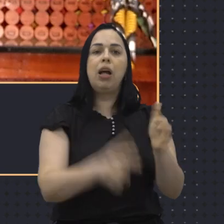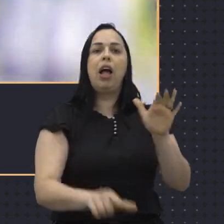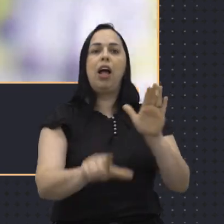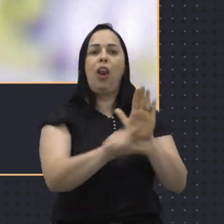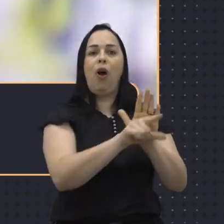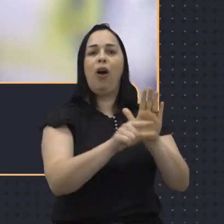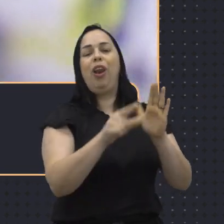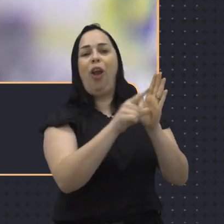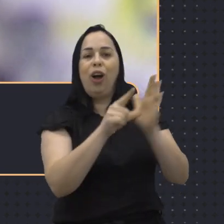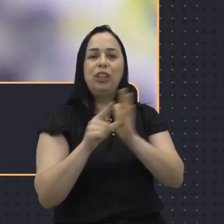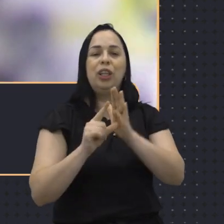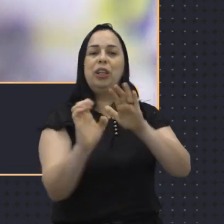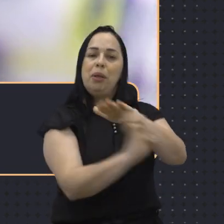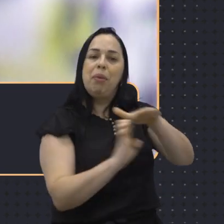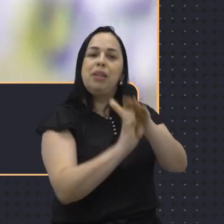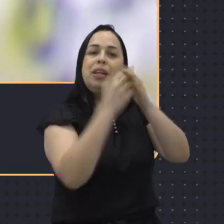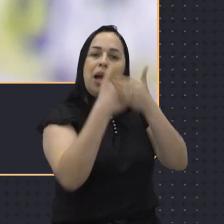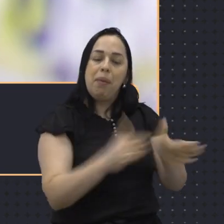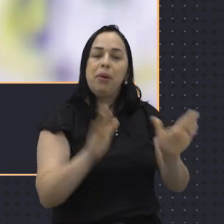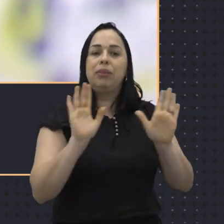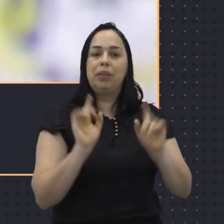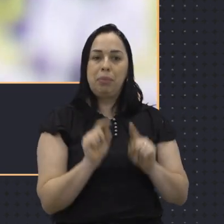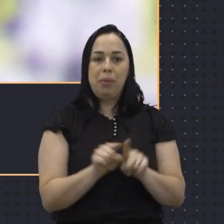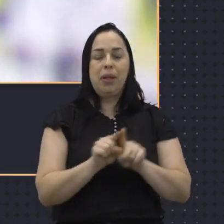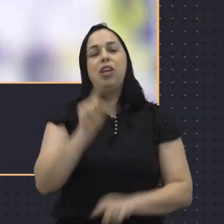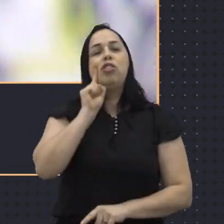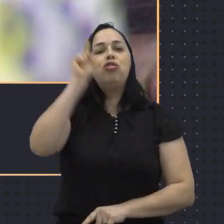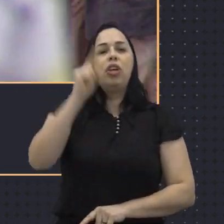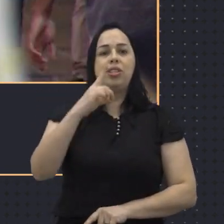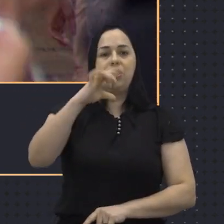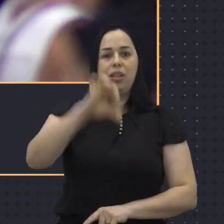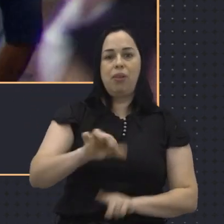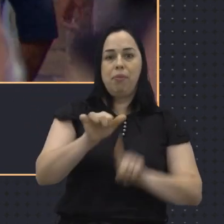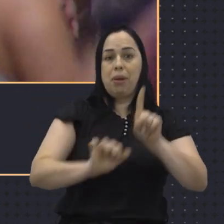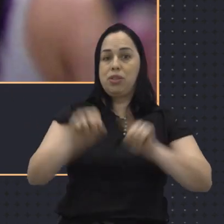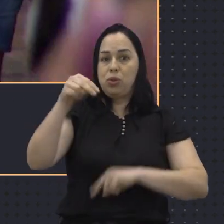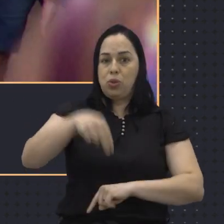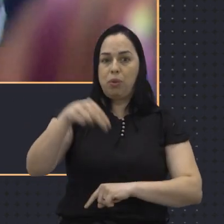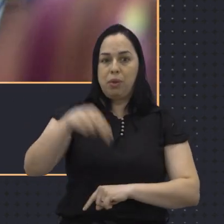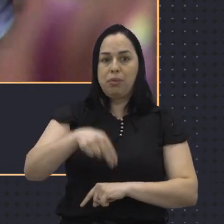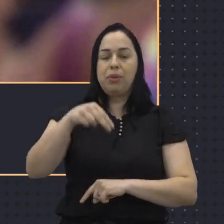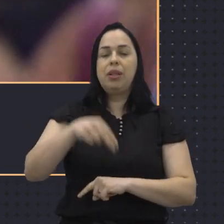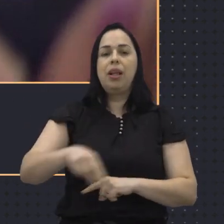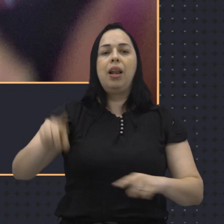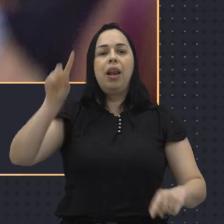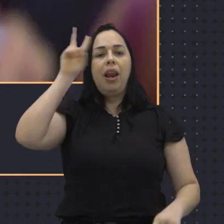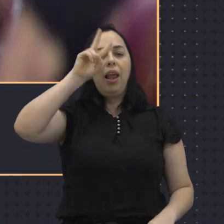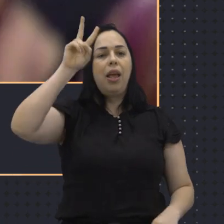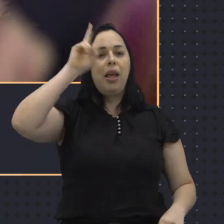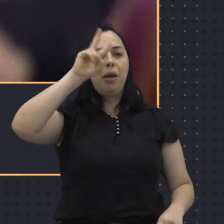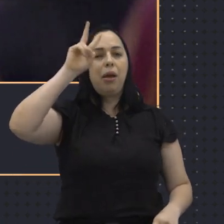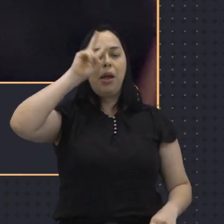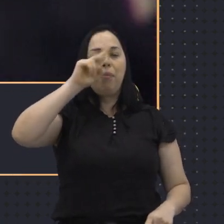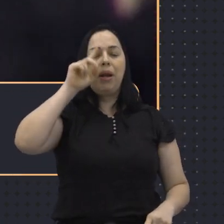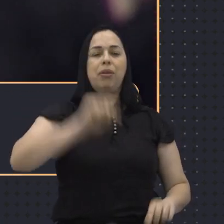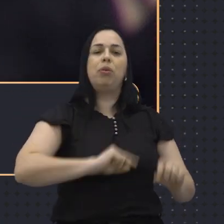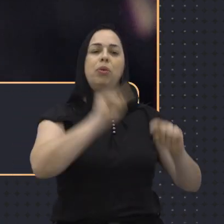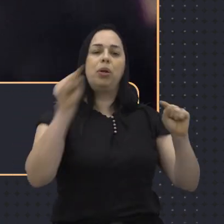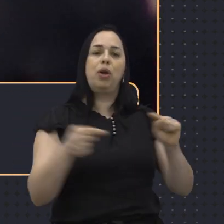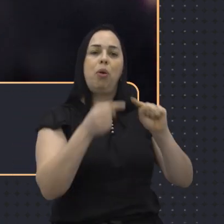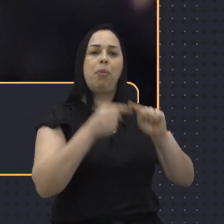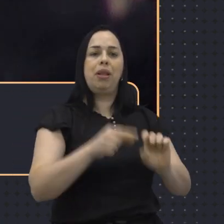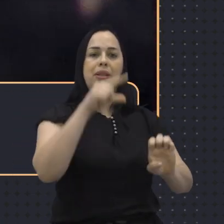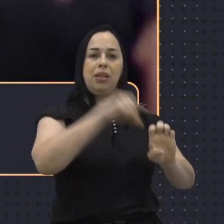negócio. A data escolhida para o evento foi dia 19 de novembro, em alusão ao Dia Mundial do Empreendedorismo